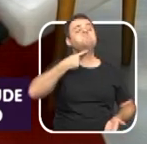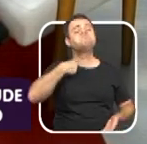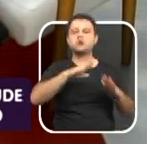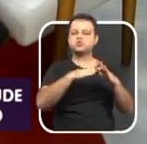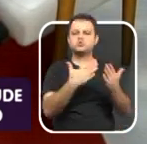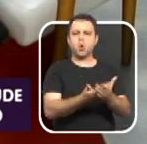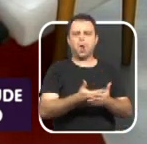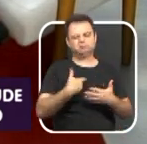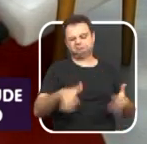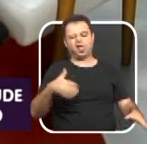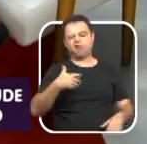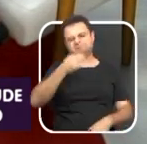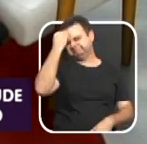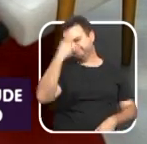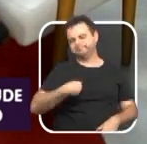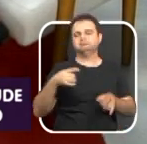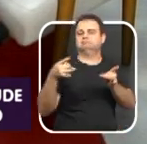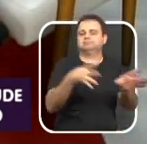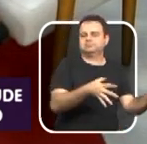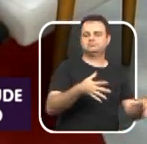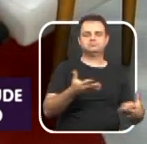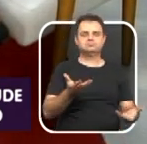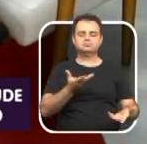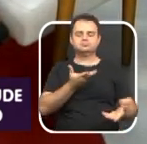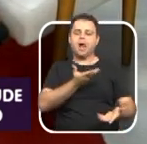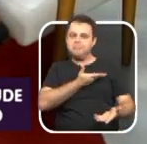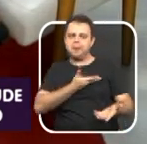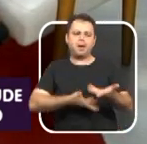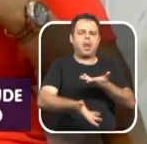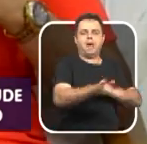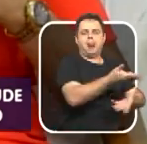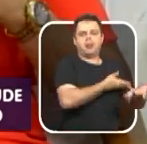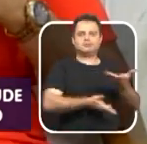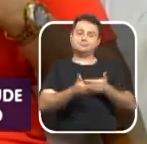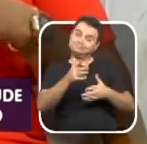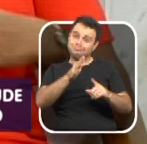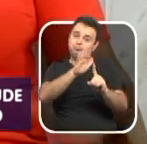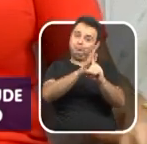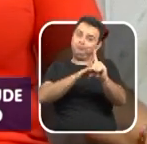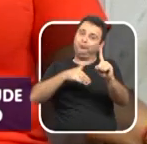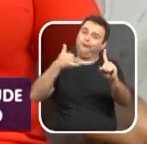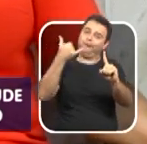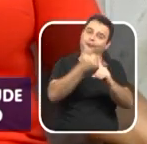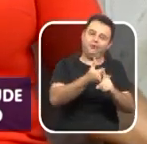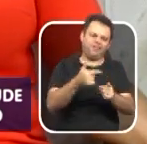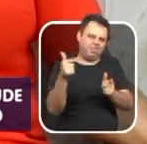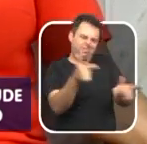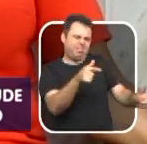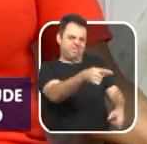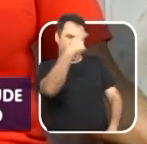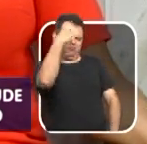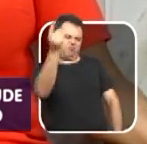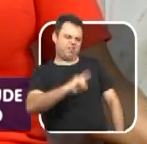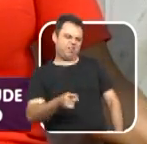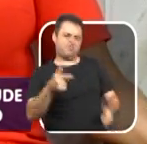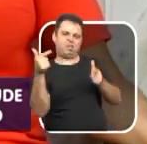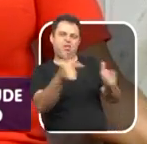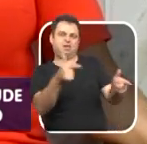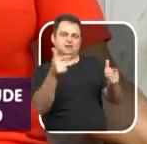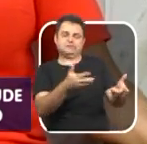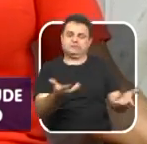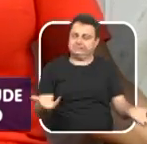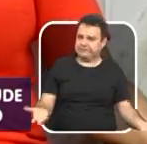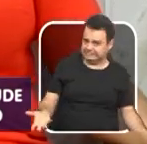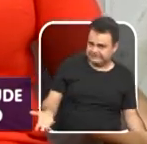criança, porque às vezes ela não sabe. E olha como isso vai ajudar na autoestima e no aprendizado dessas crianças.